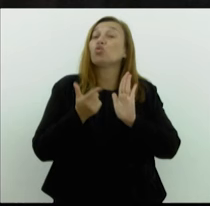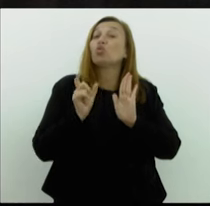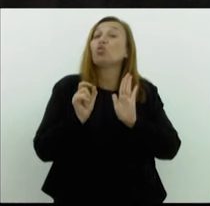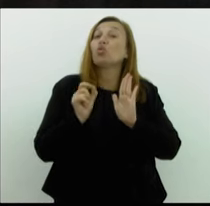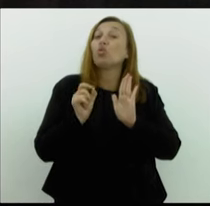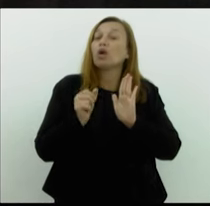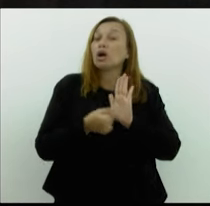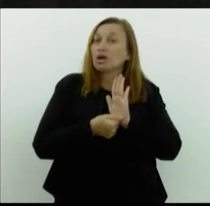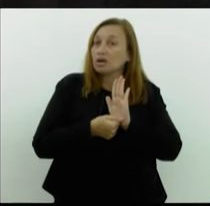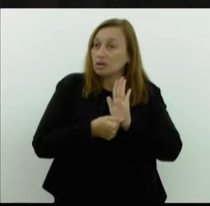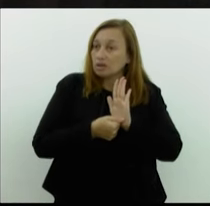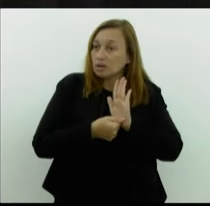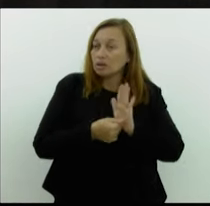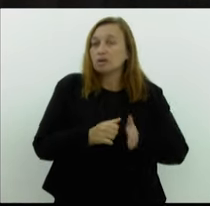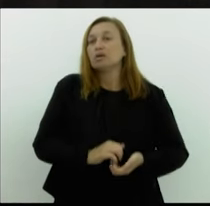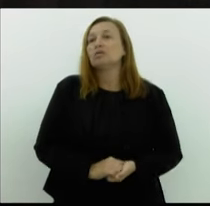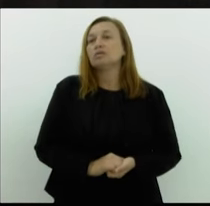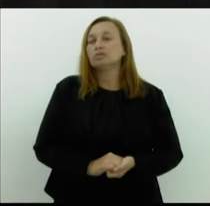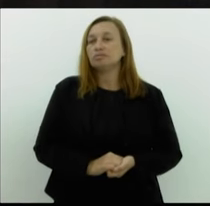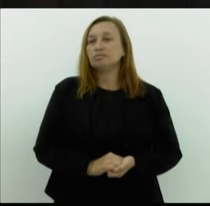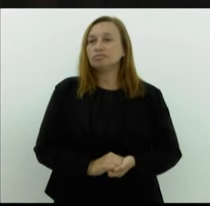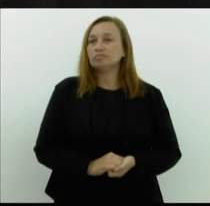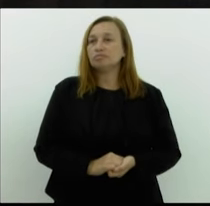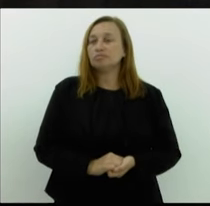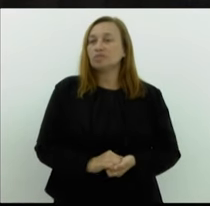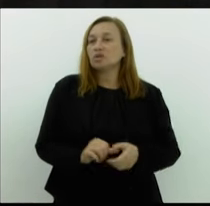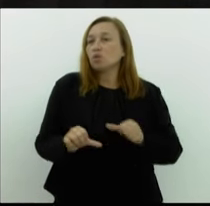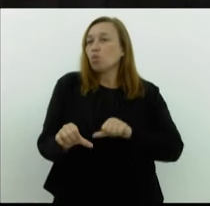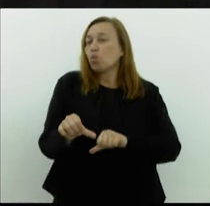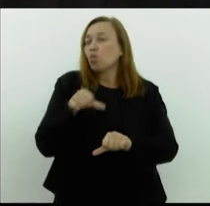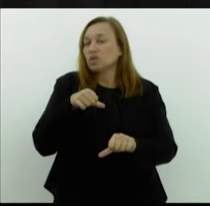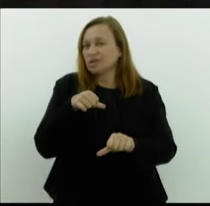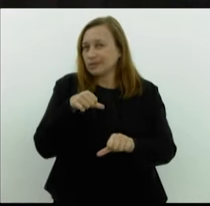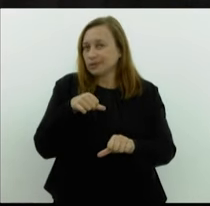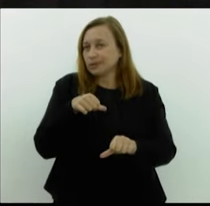que estaria contrariando